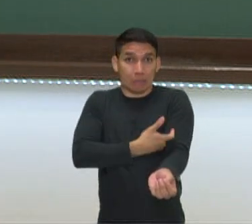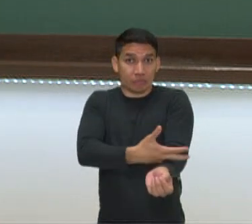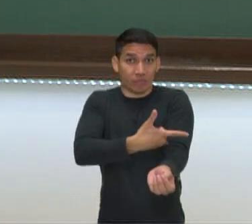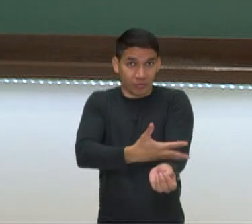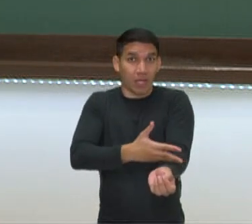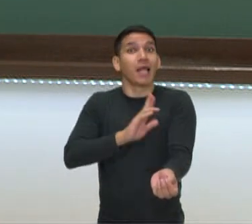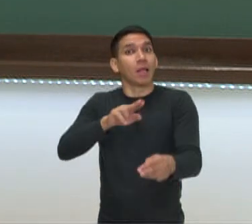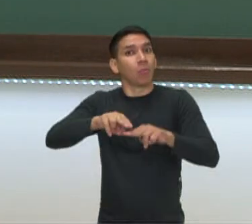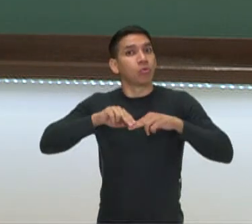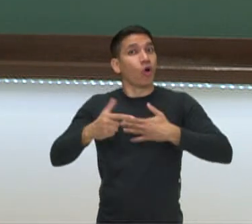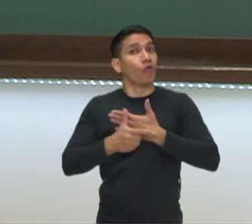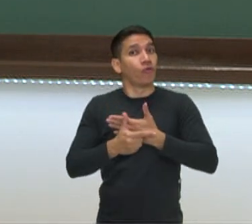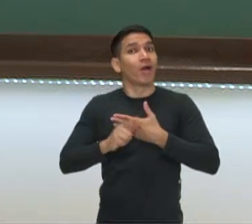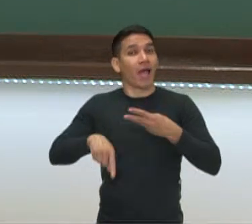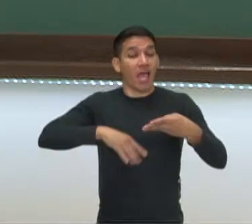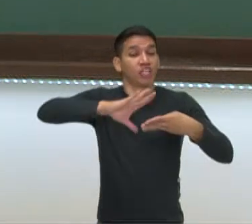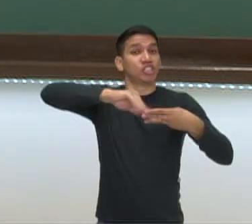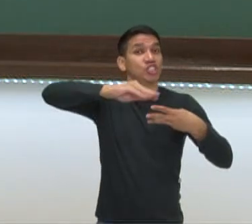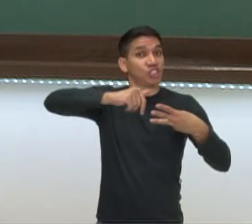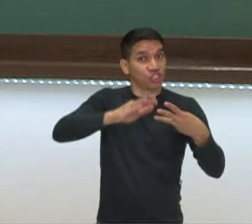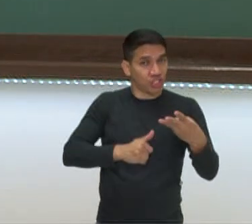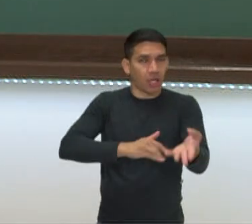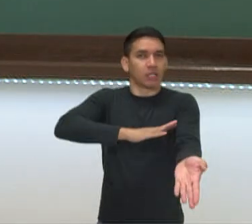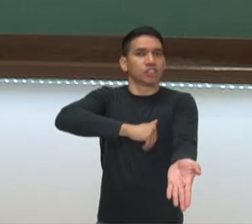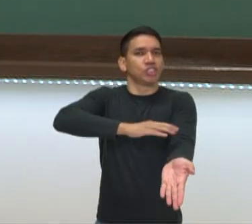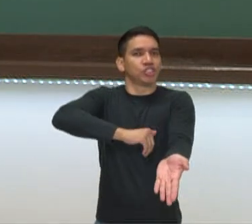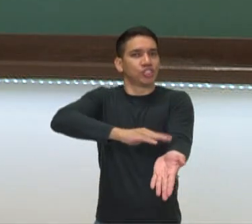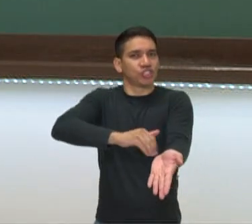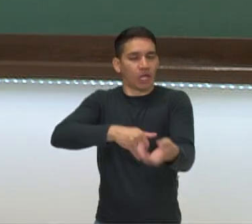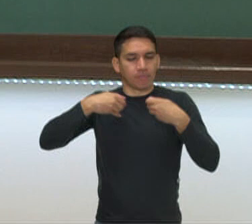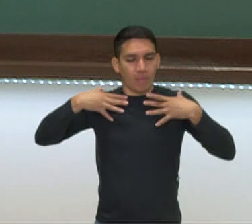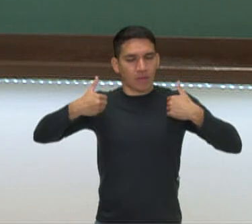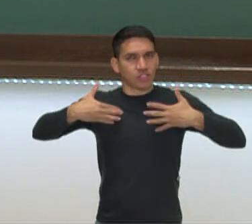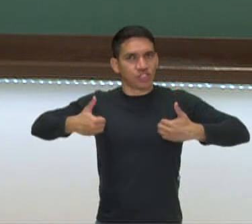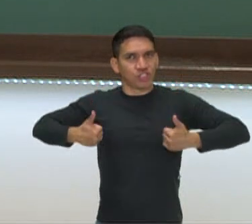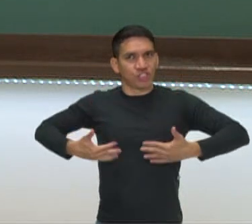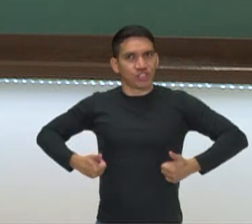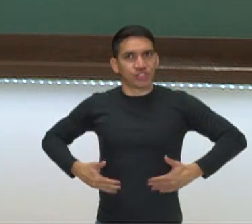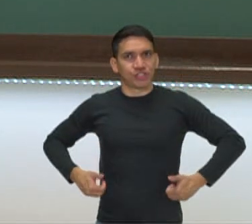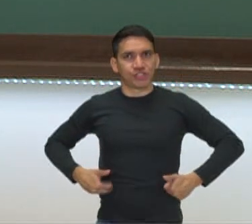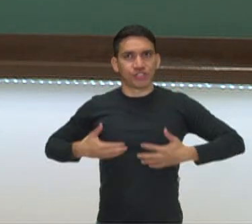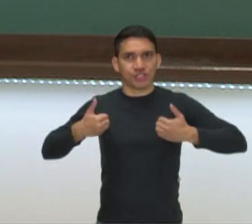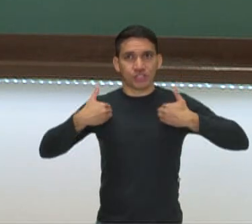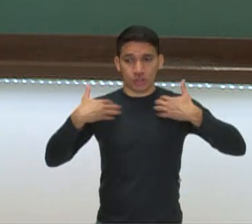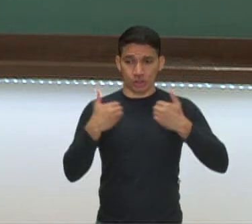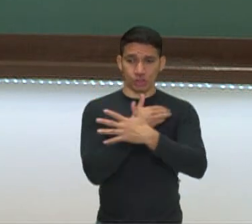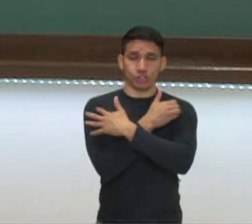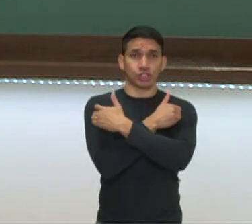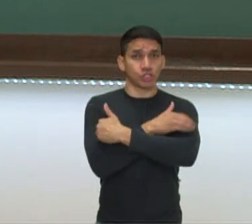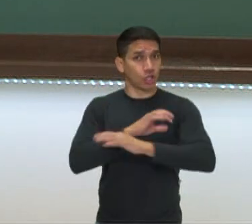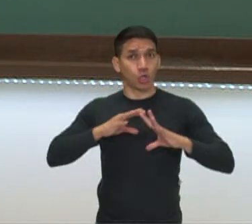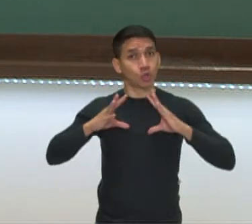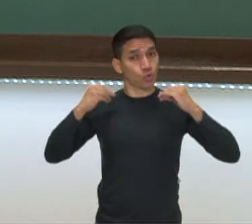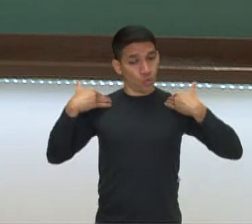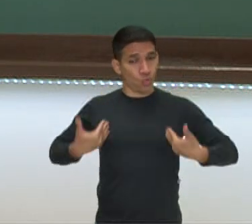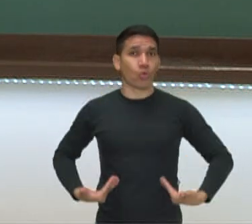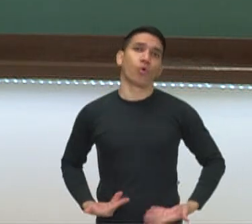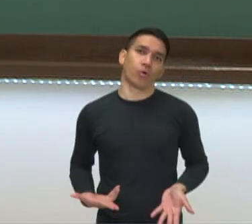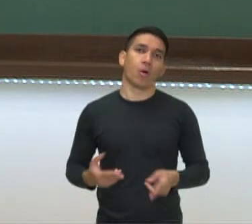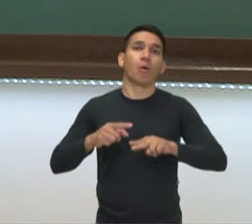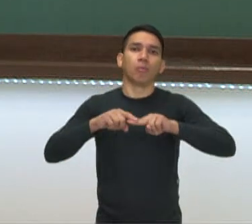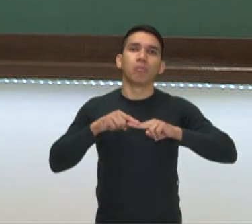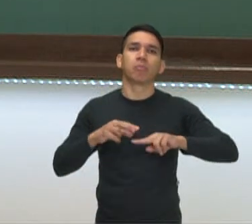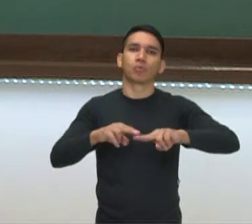rins é justamente esta, é filtrar, é retirar esses materiais do nosso corpo, das